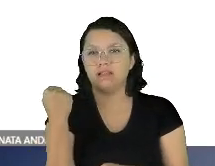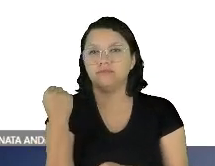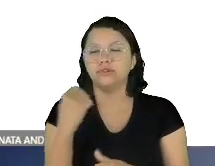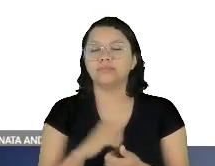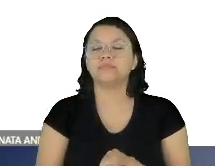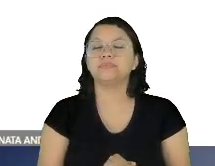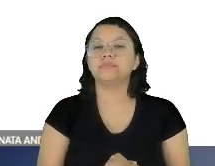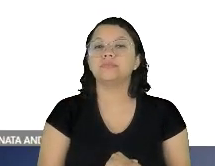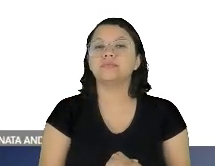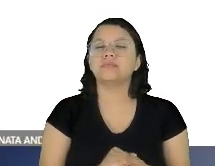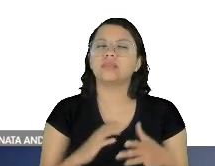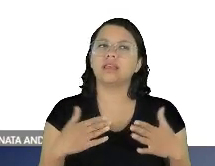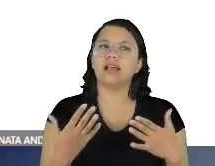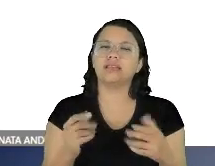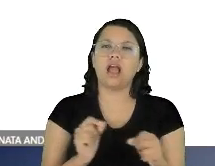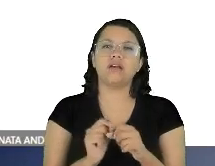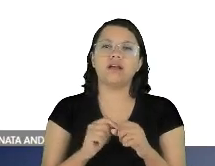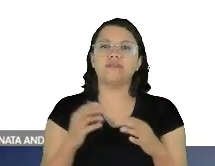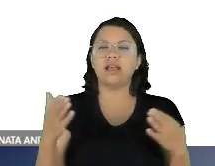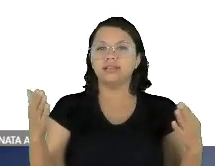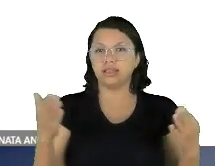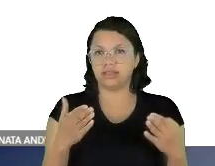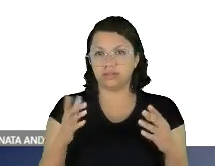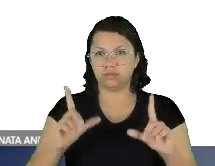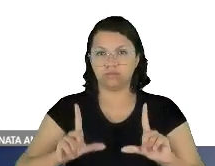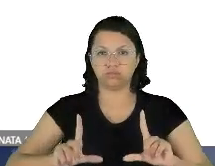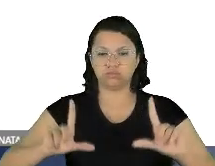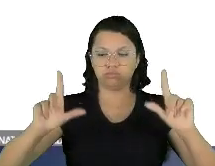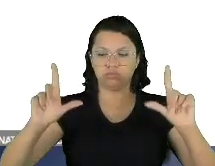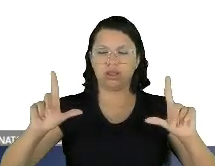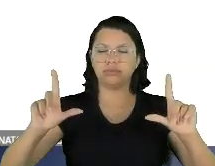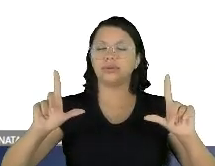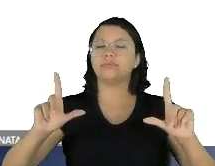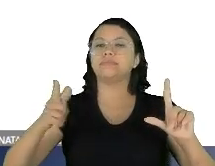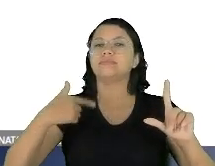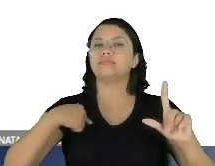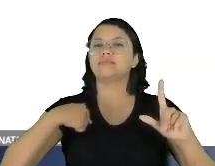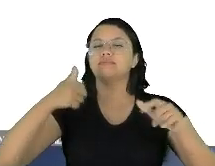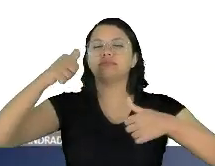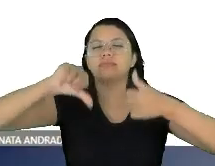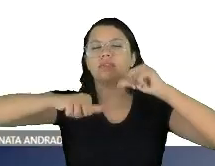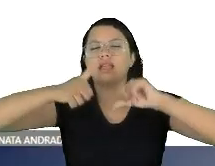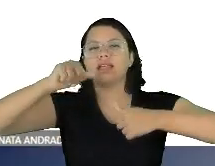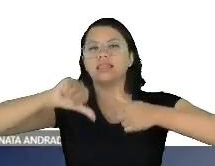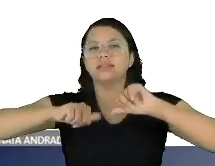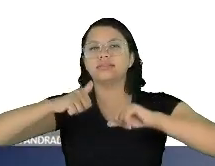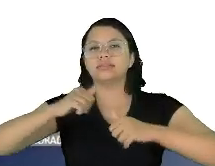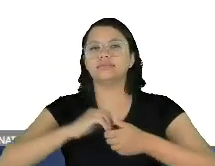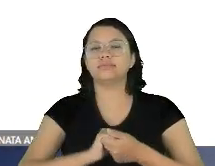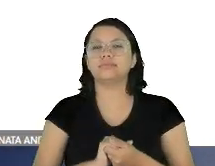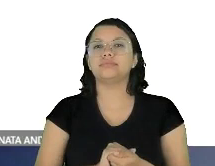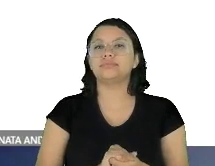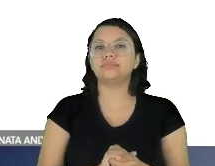E aí eu fiz aqui um pequeno quadro em que eu analisei